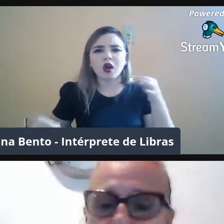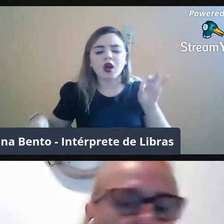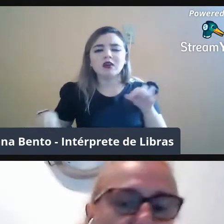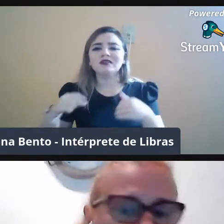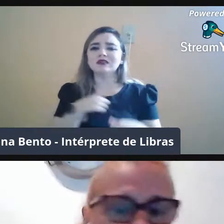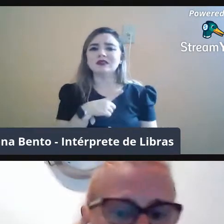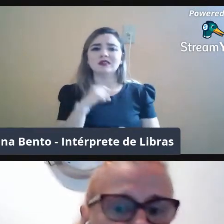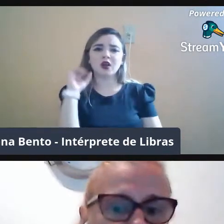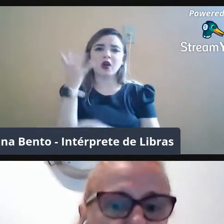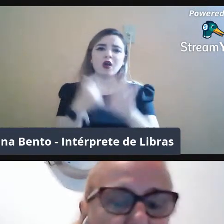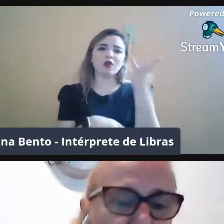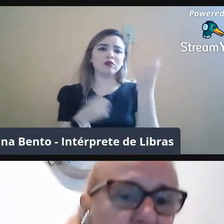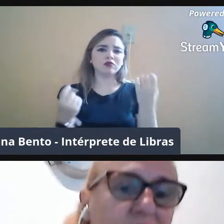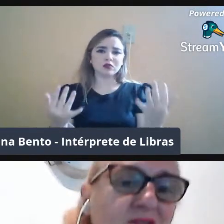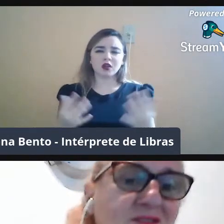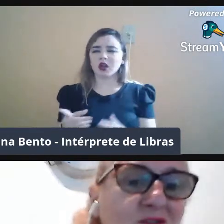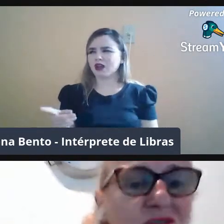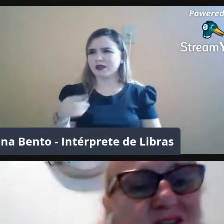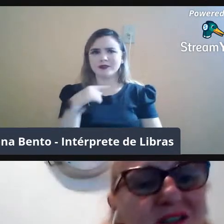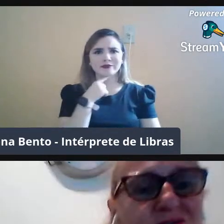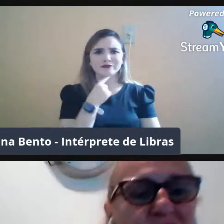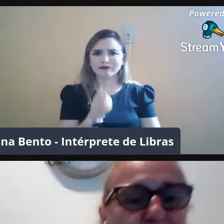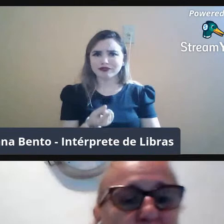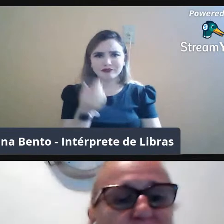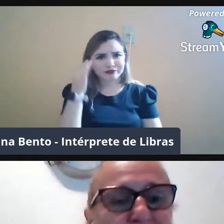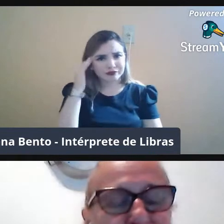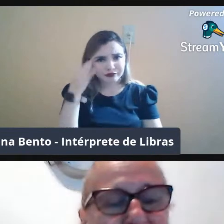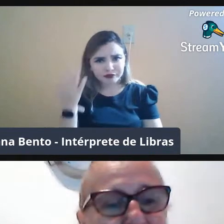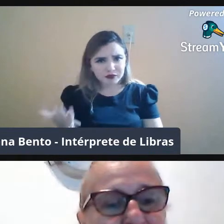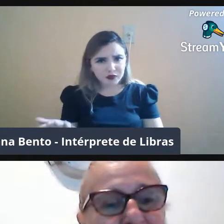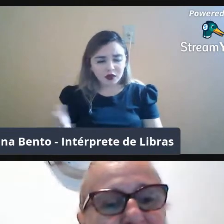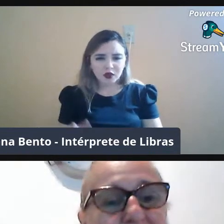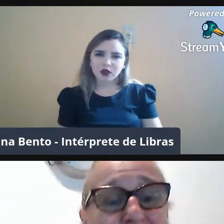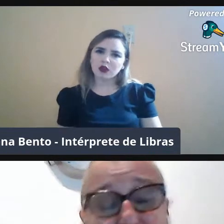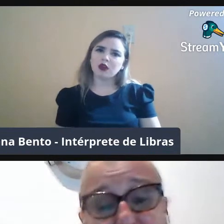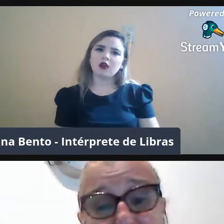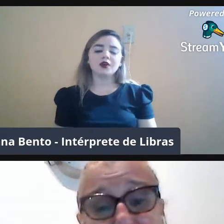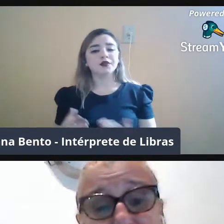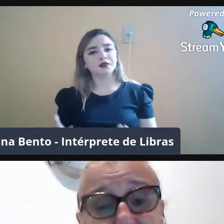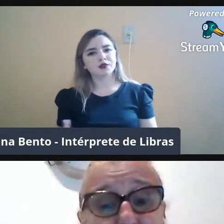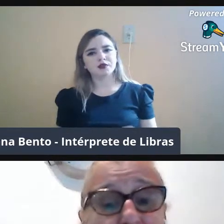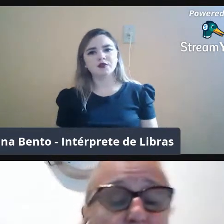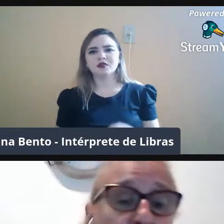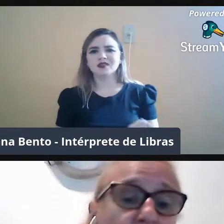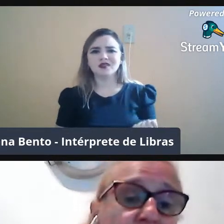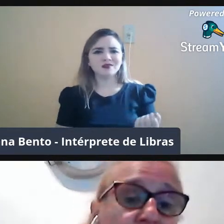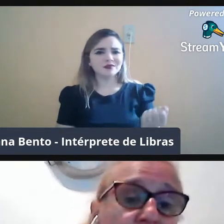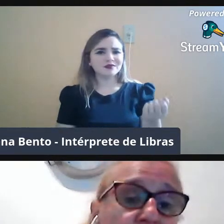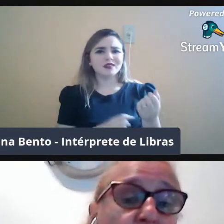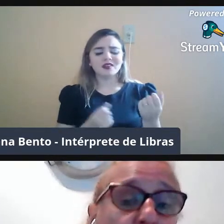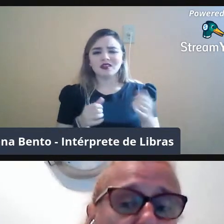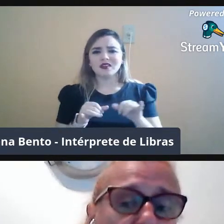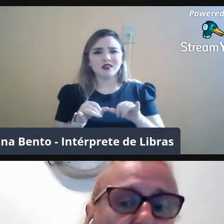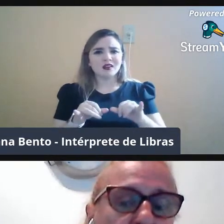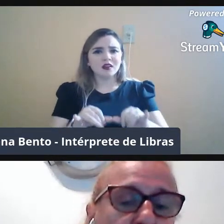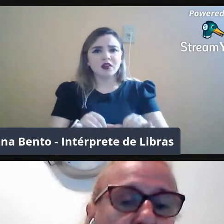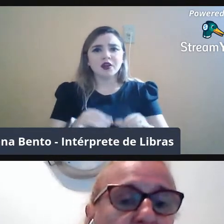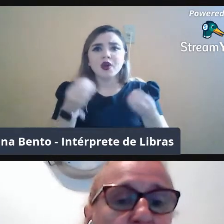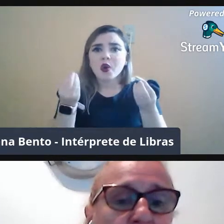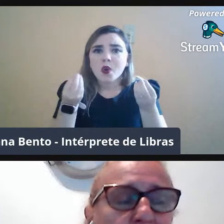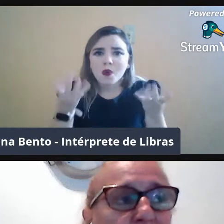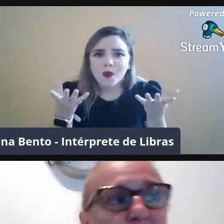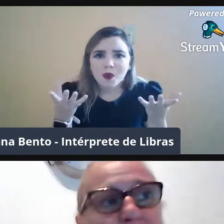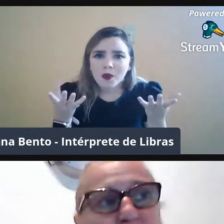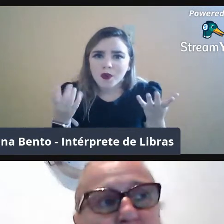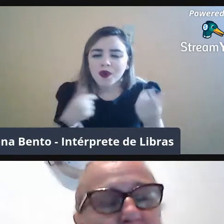E ela não conseguiu entender, não conseguiu. E aí eu começo a ser assim, nervosa no mercado, falei, gente, como é que eu posso... O mínimo que pode.